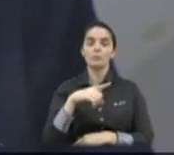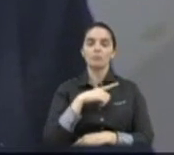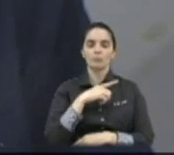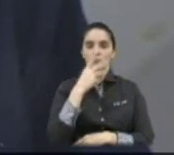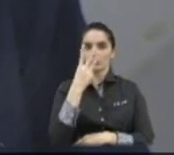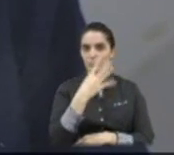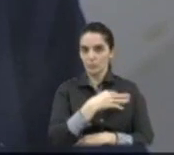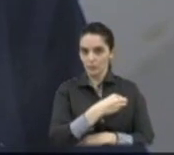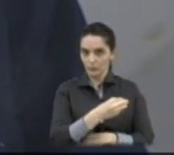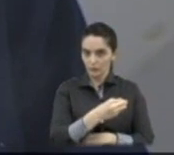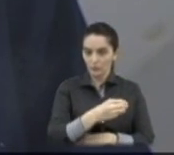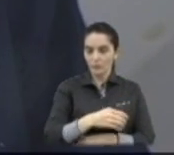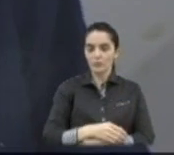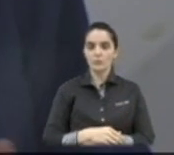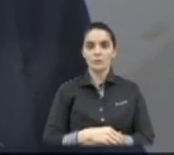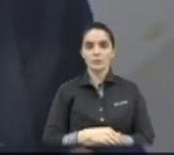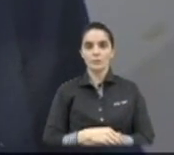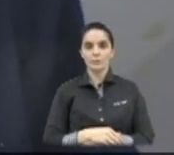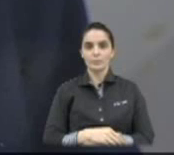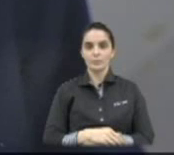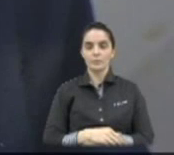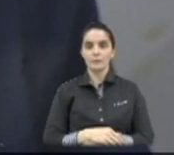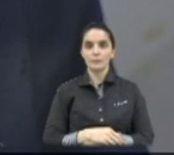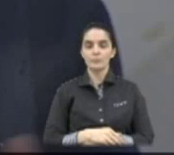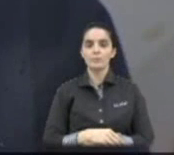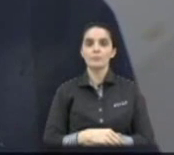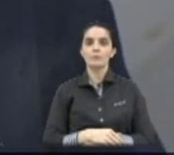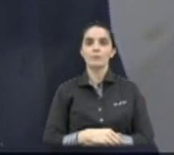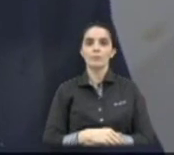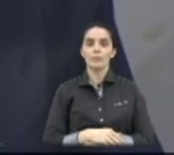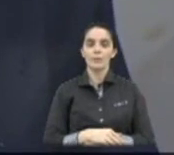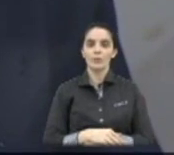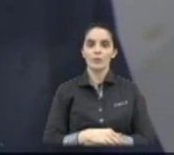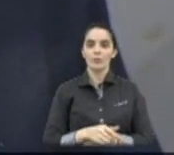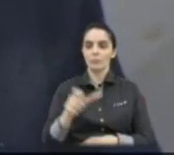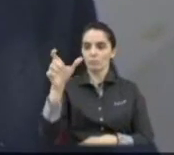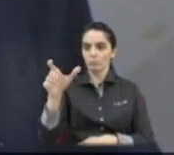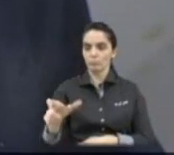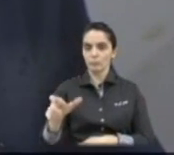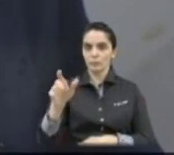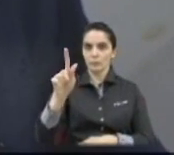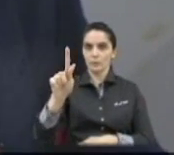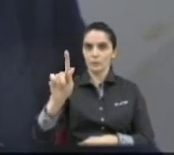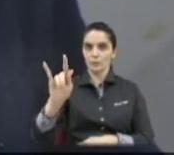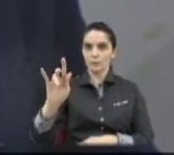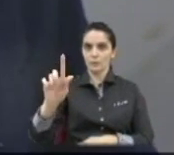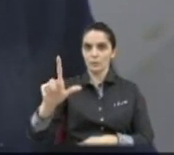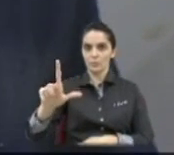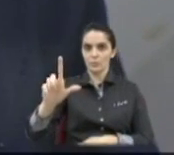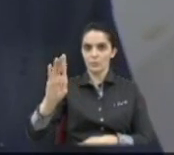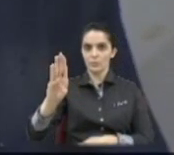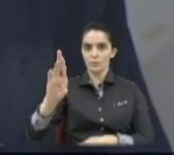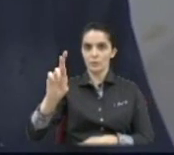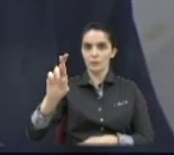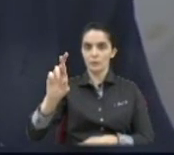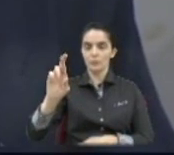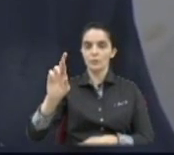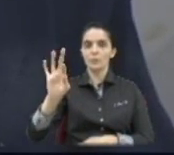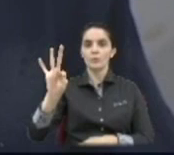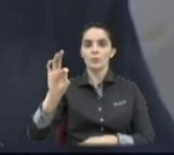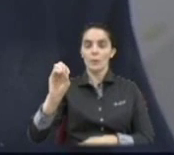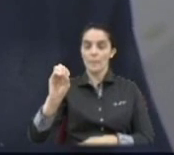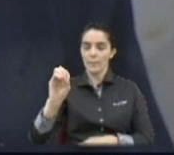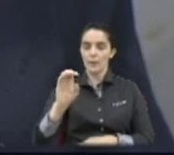filhos, um Gilberto Domingo Ramos, que com muita honra, com muita eficácia, com